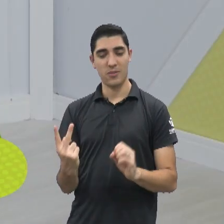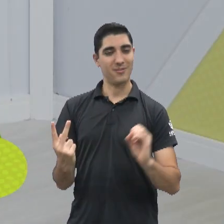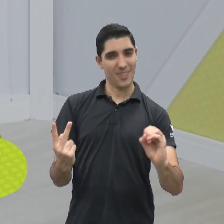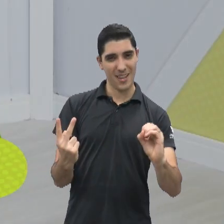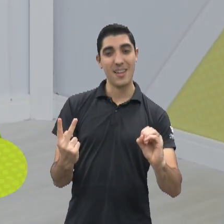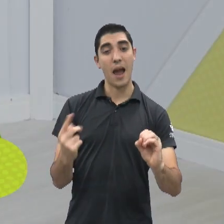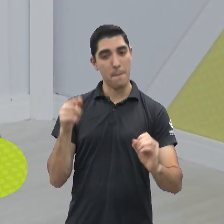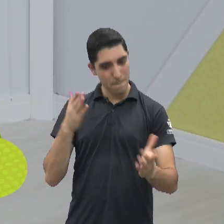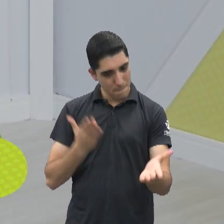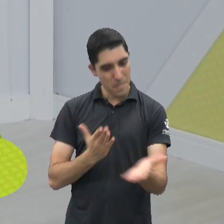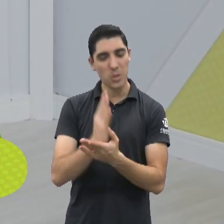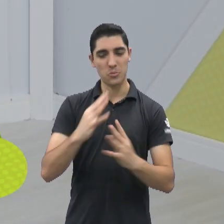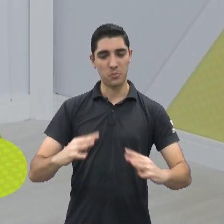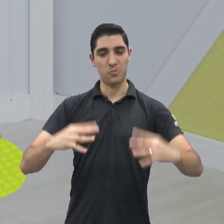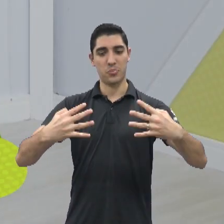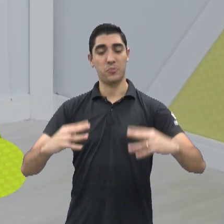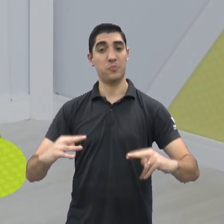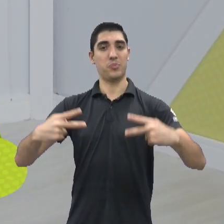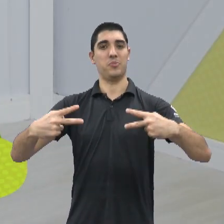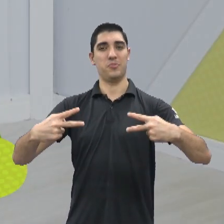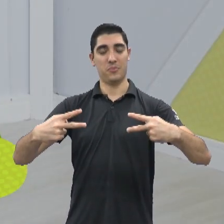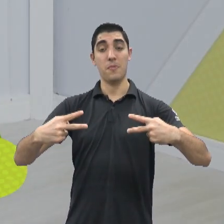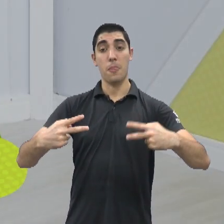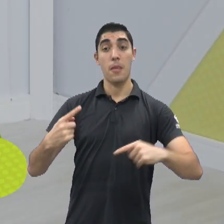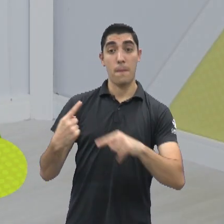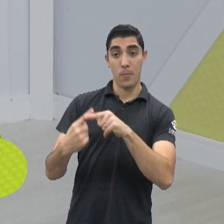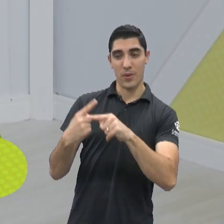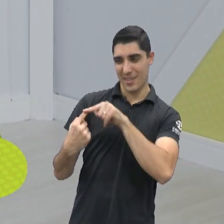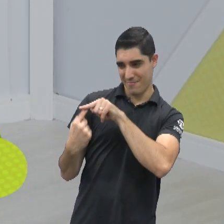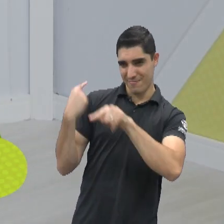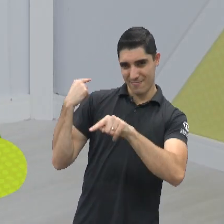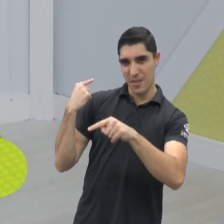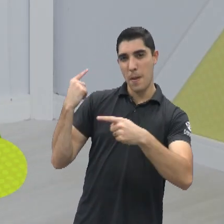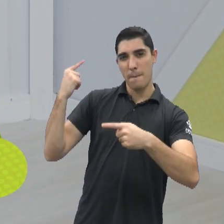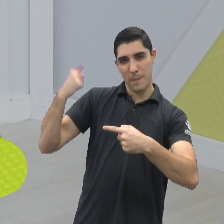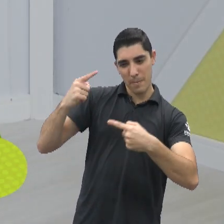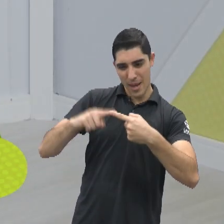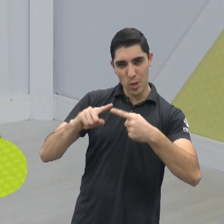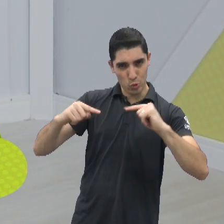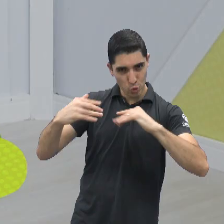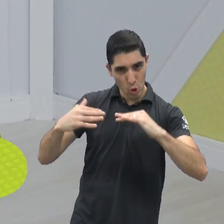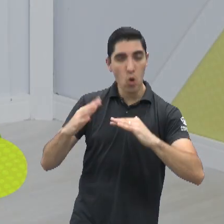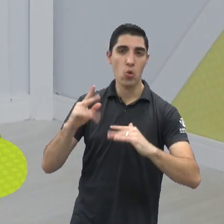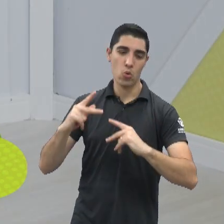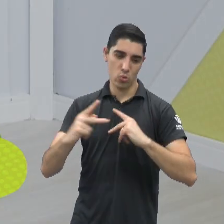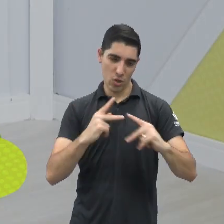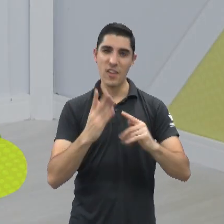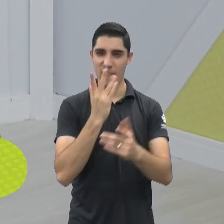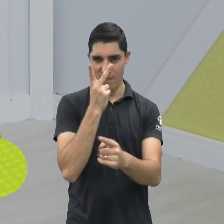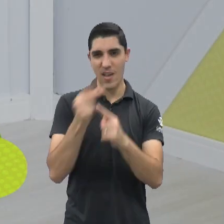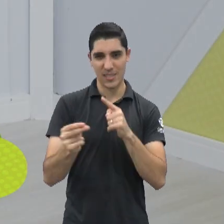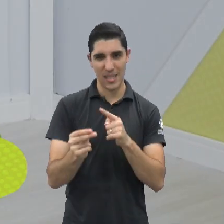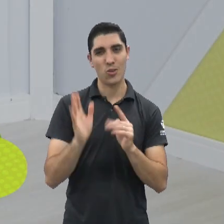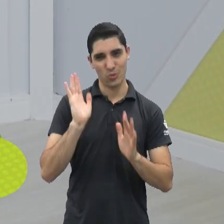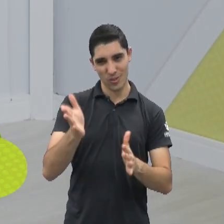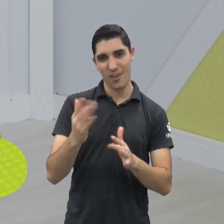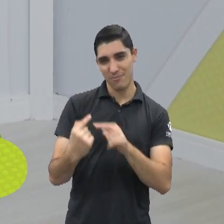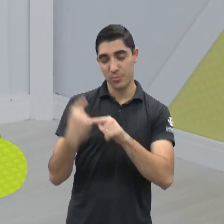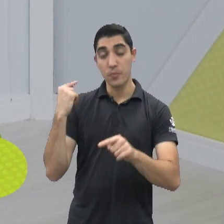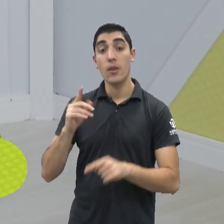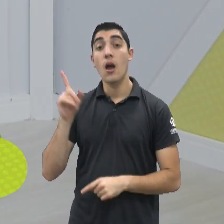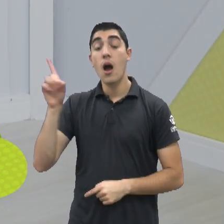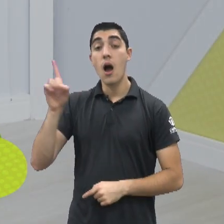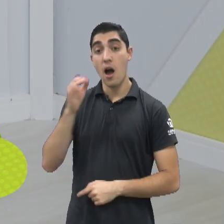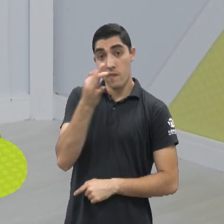as semifinais, já que as joseenses tinham vencido a primeira partida em Franca. A Federação Paulista ainda não definiu as datas dos